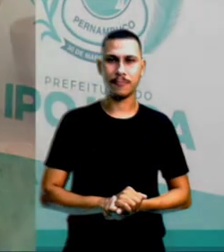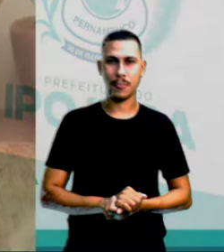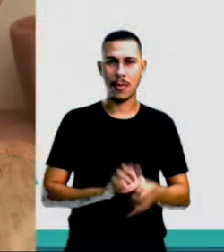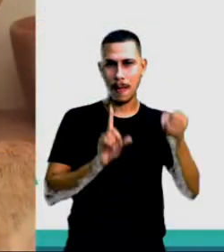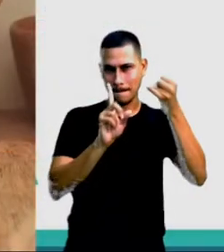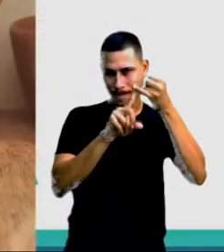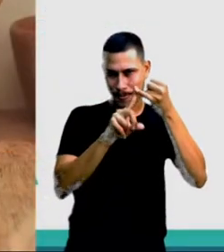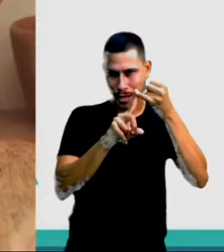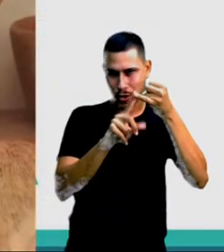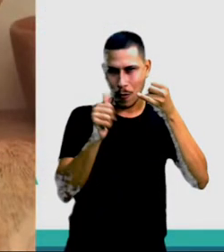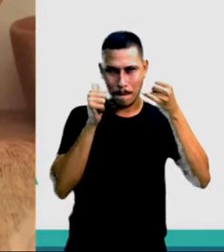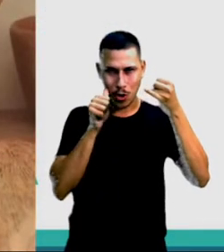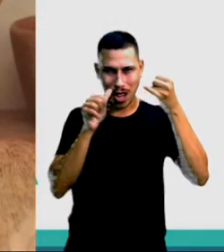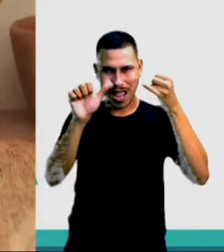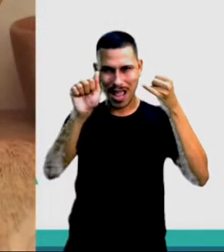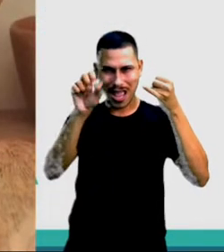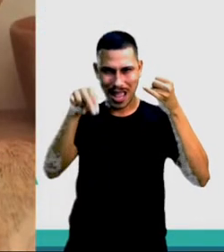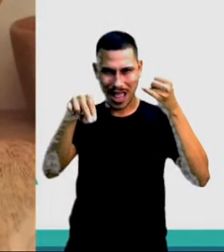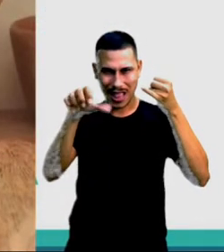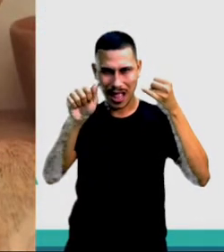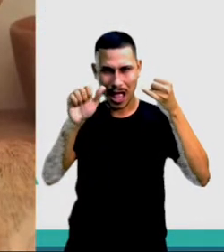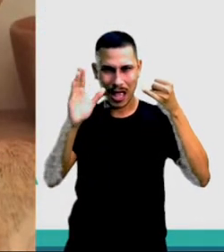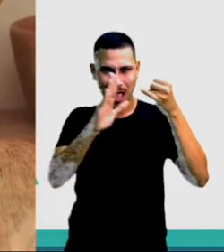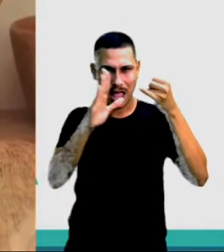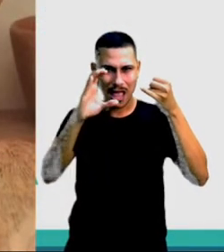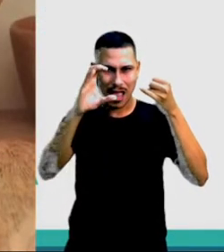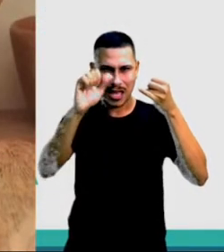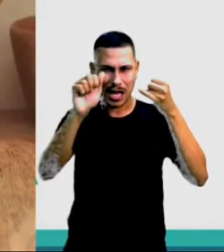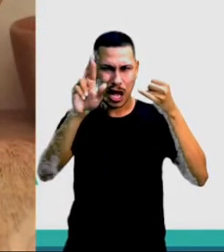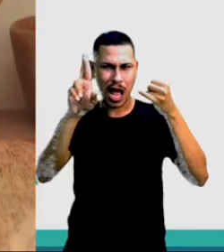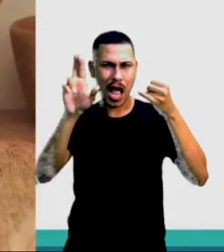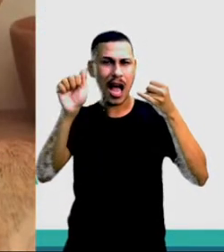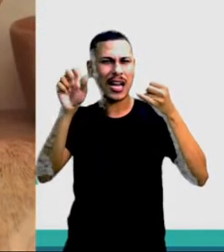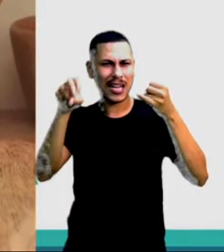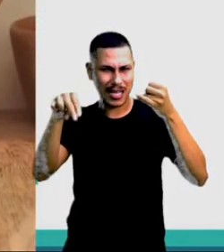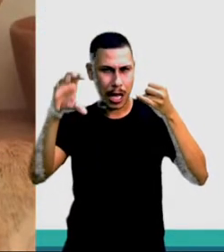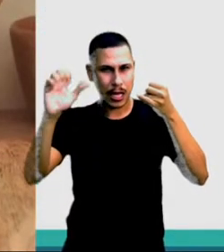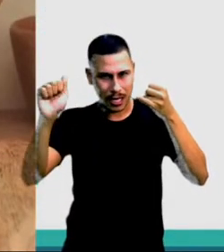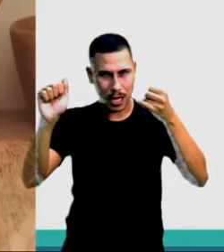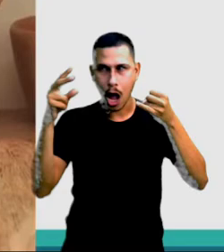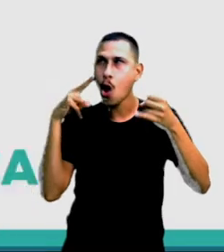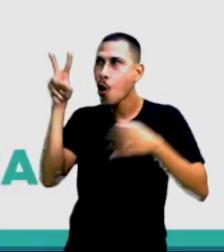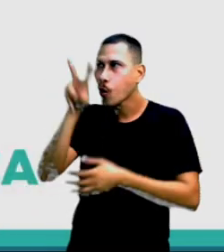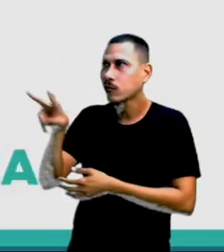Primeiro ela, né? Se bem que aqui ela está jovem, ela morreu mais velhinha.